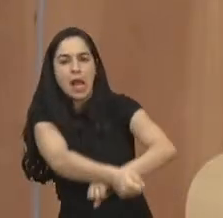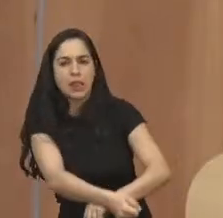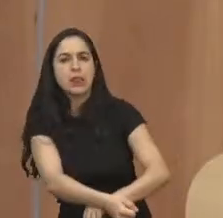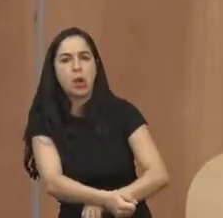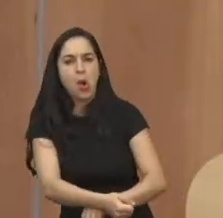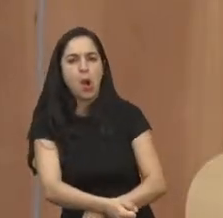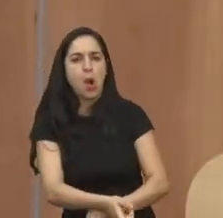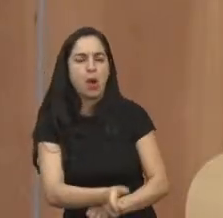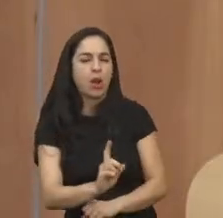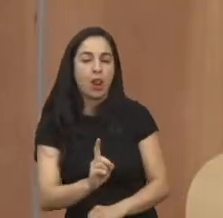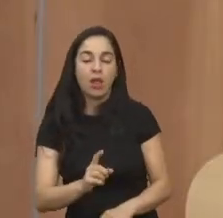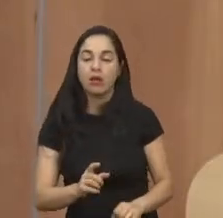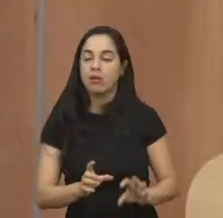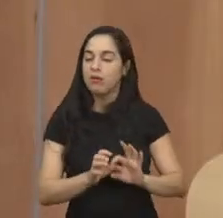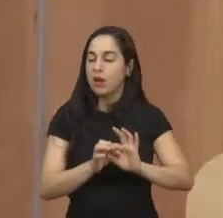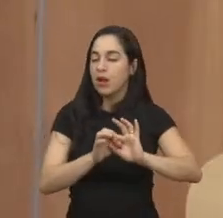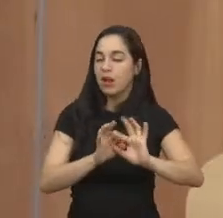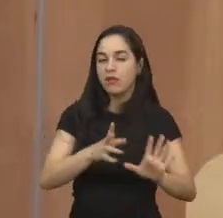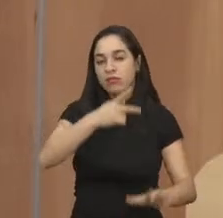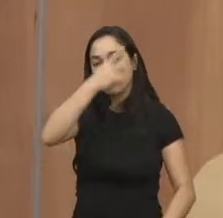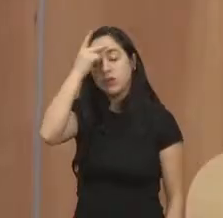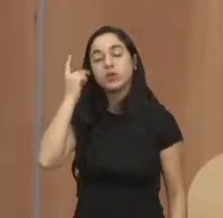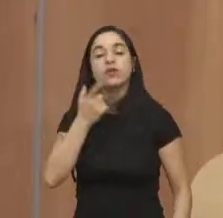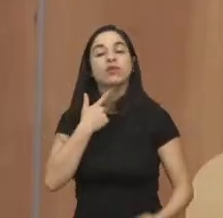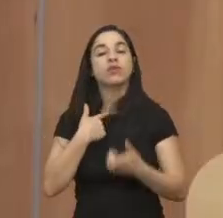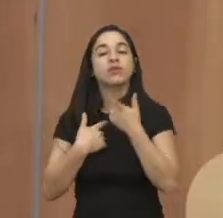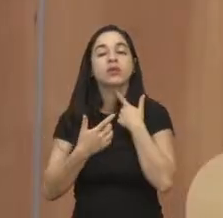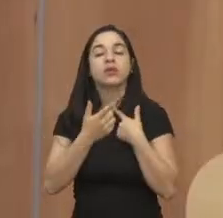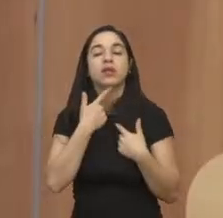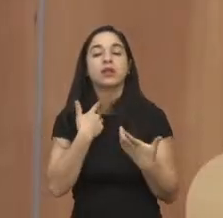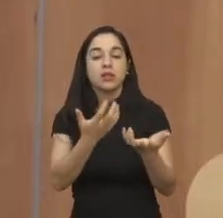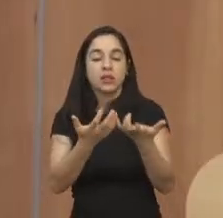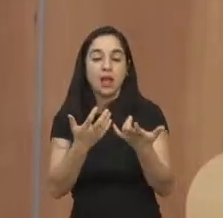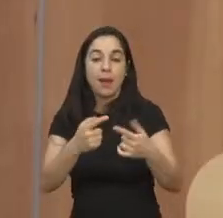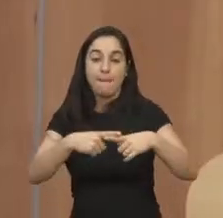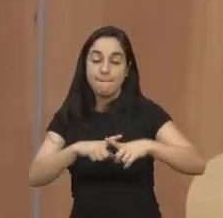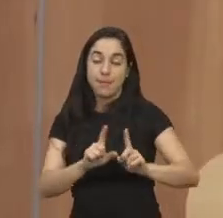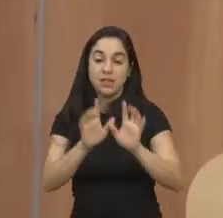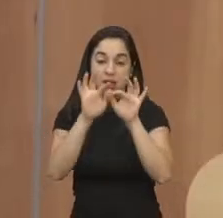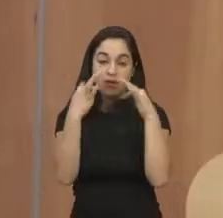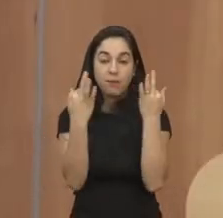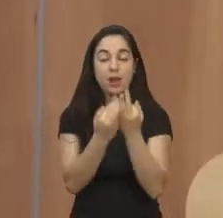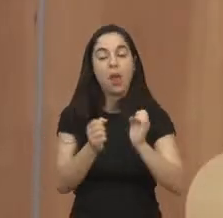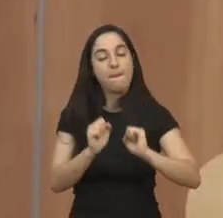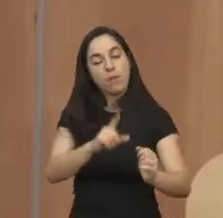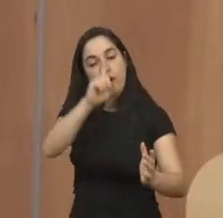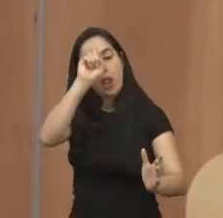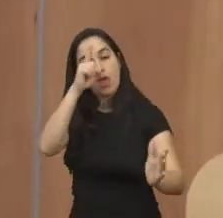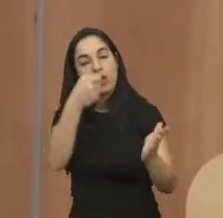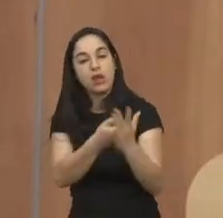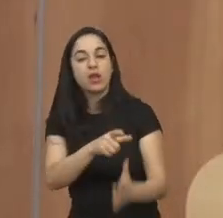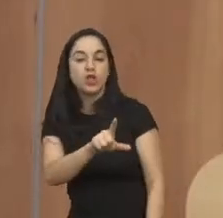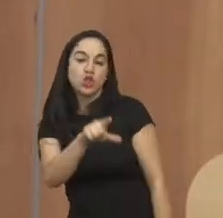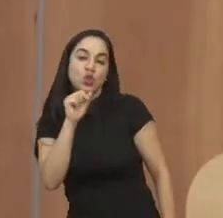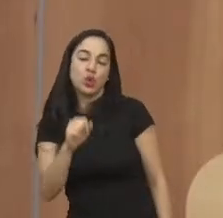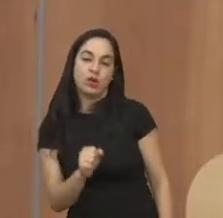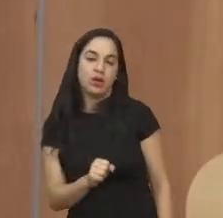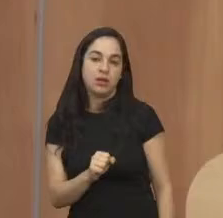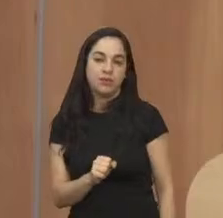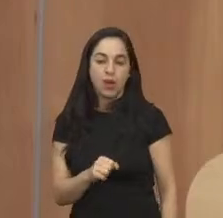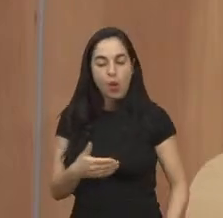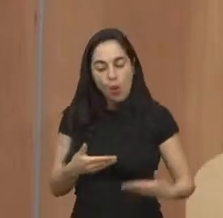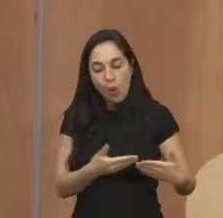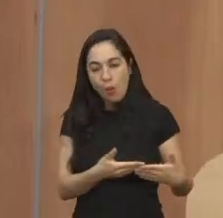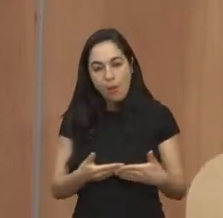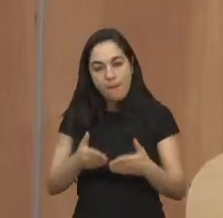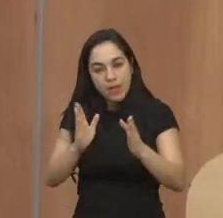20 semanas, com mais de 20 semanas nesse caso, mas fica facultado a família escolher. Então, uma opção do pai e da mãe, no caso, escolher